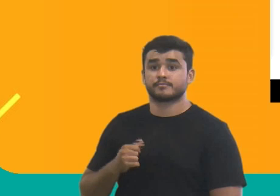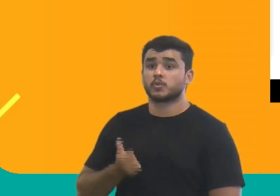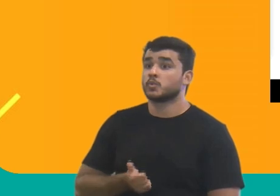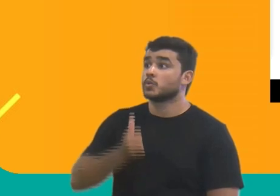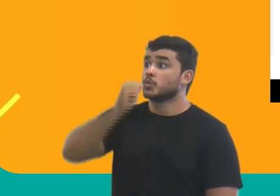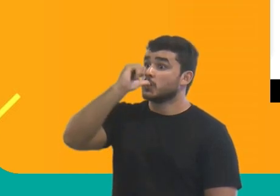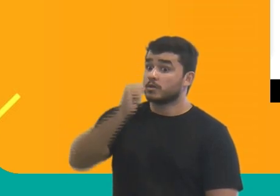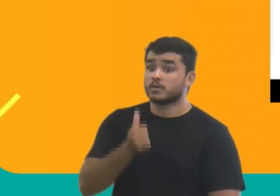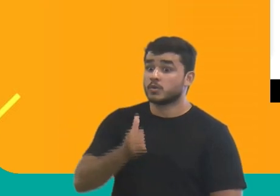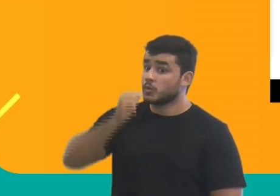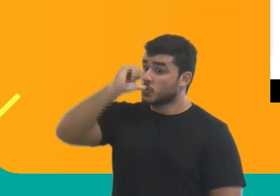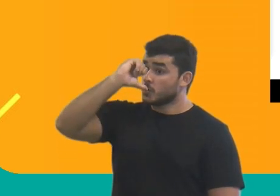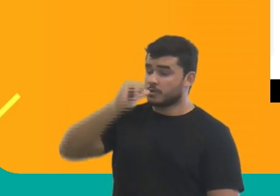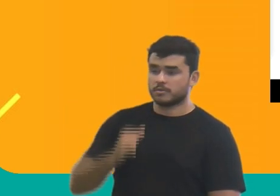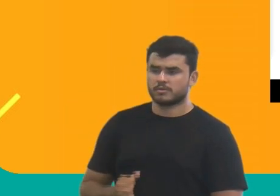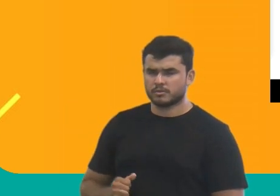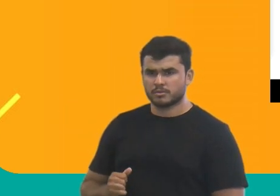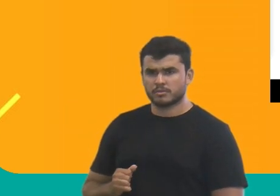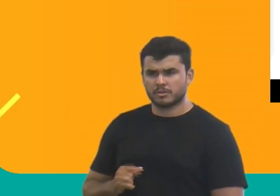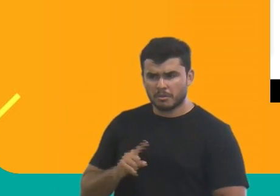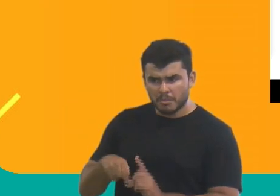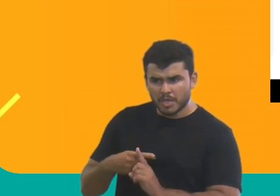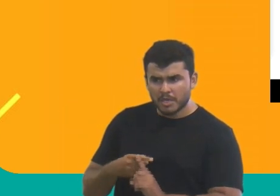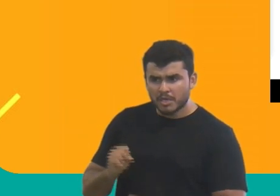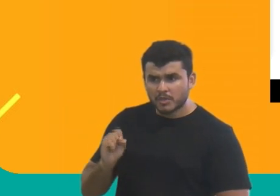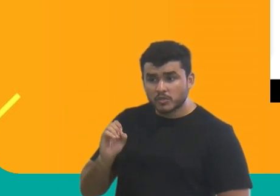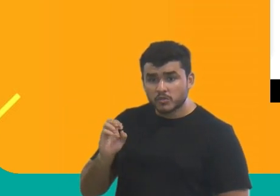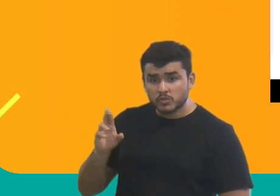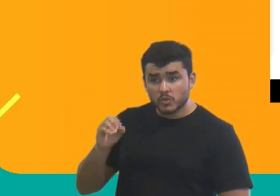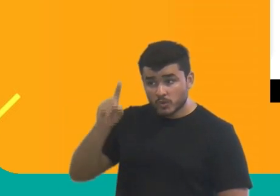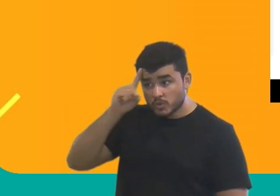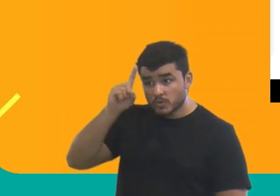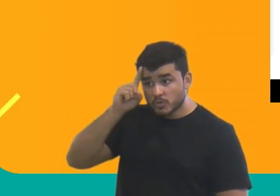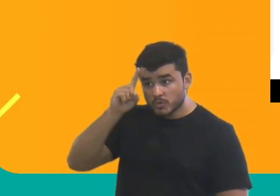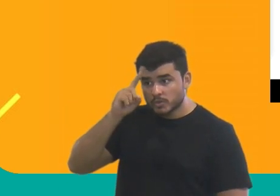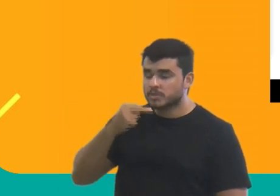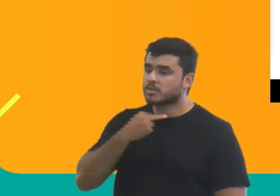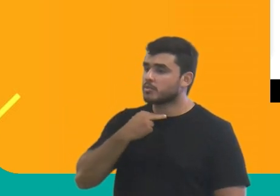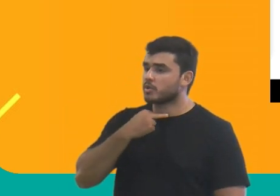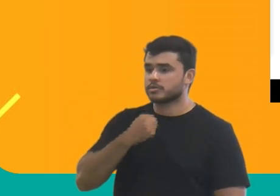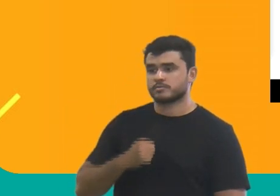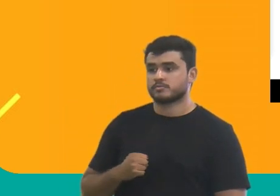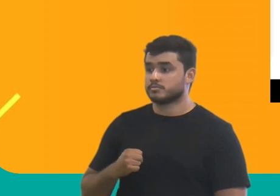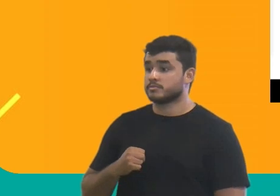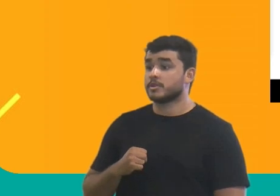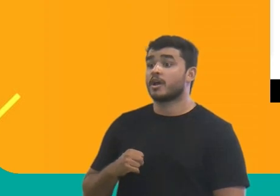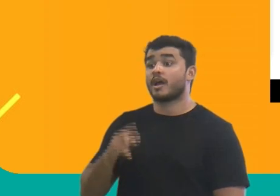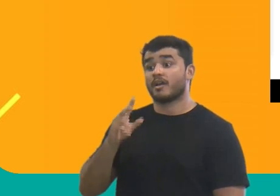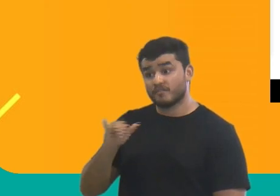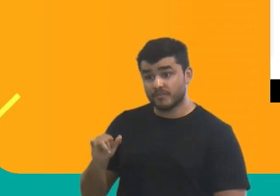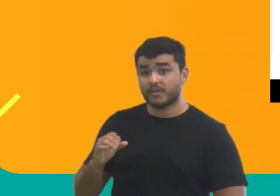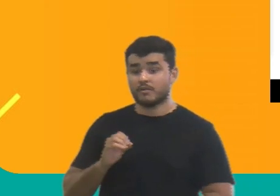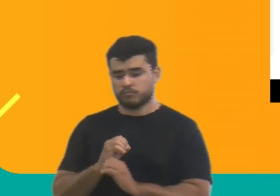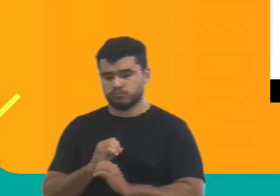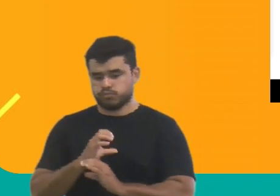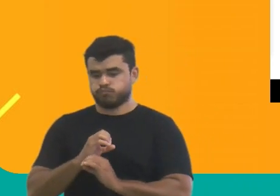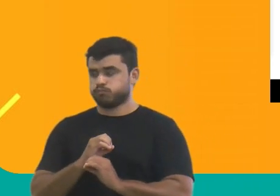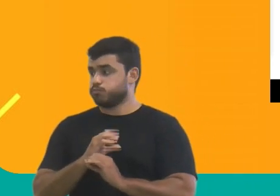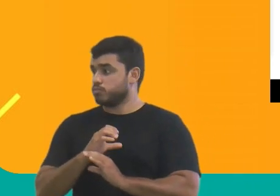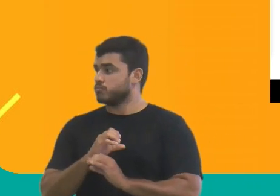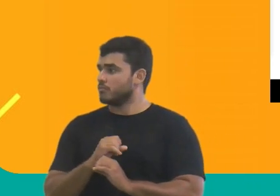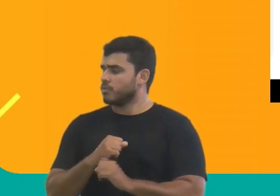dentro. Posso tomar soro caseiro todo dia? Não, porque aí eu vou gerar um inchaço, uma retenção de